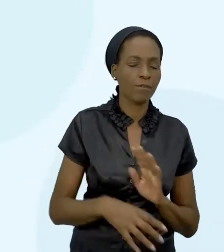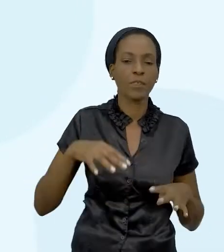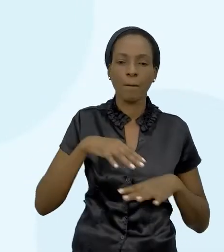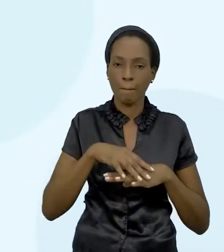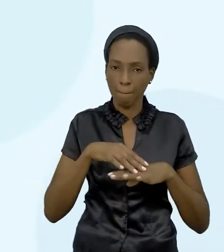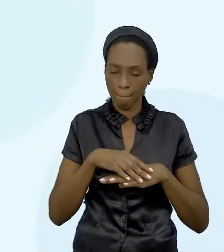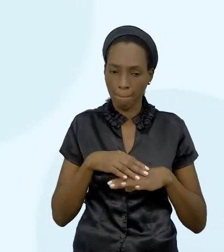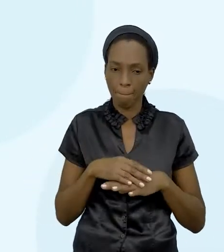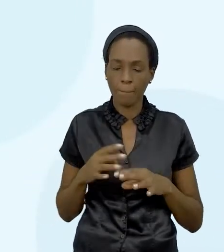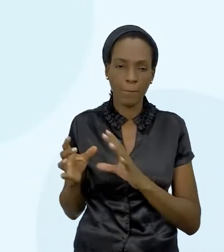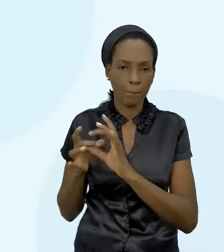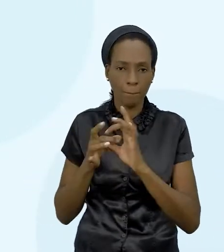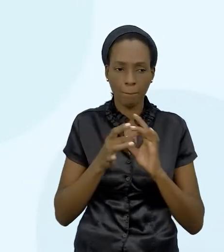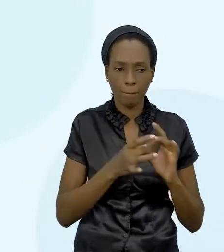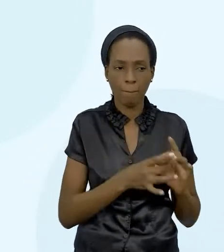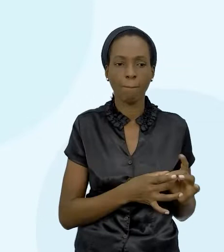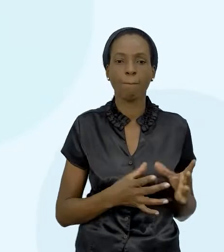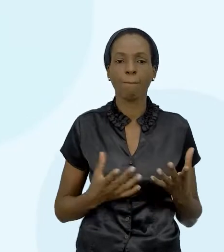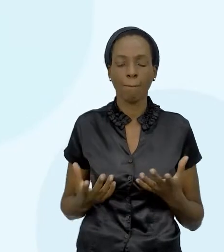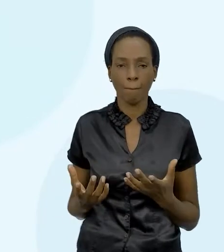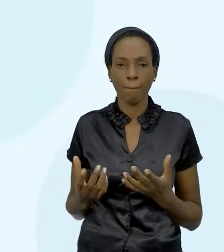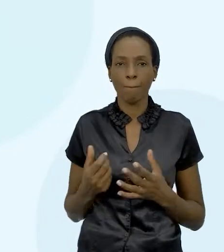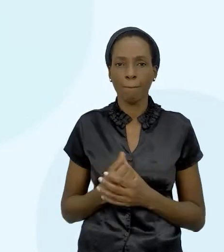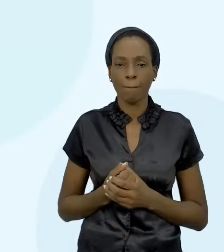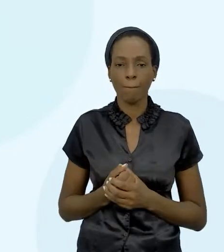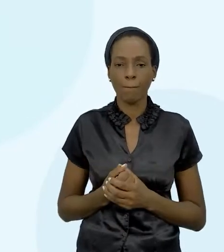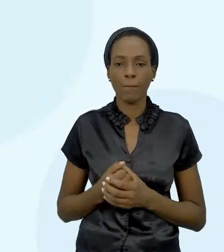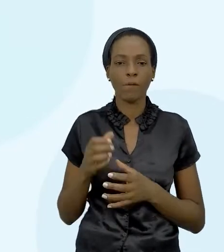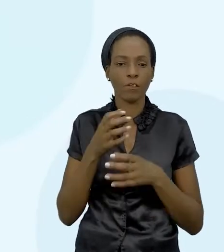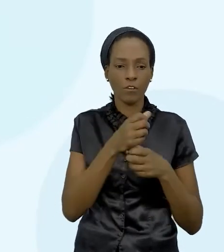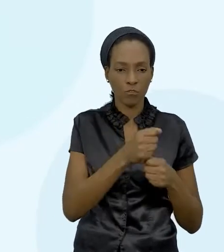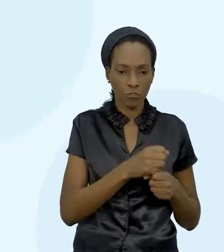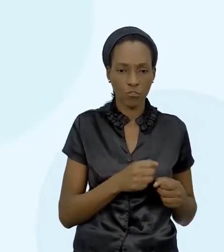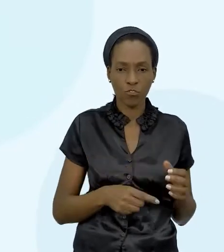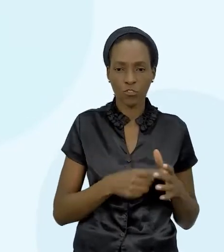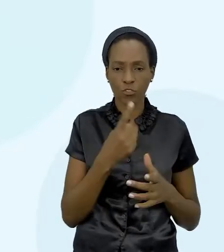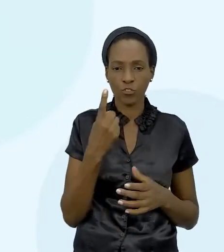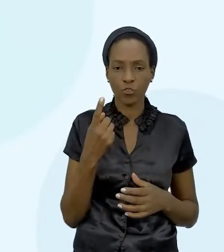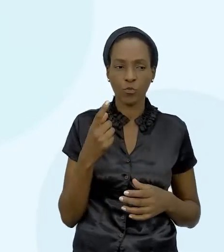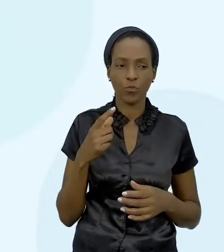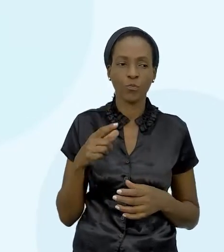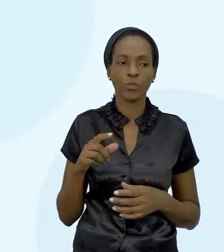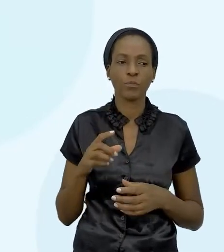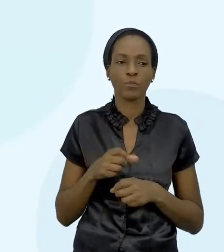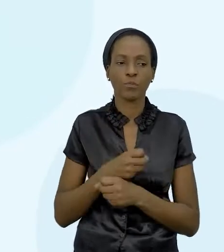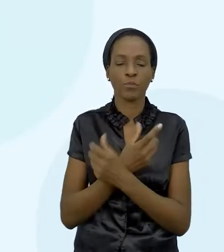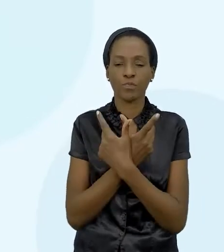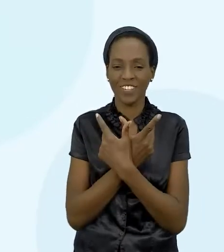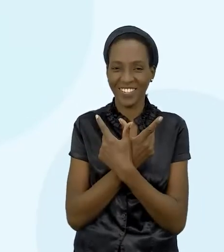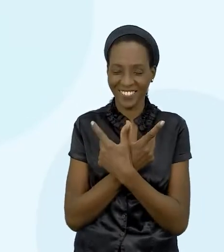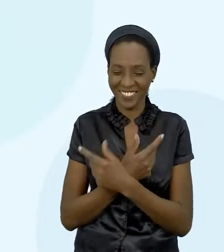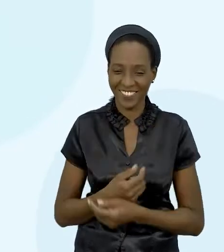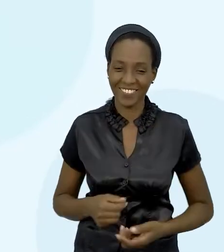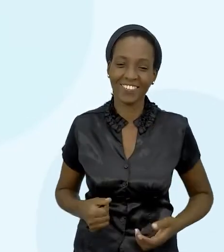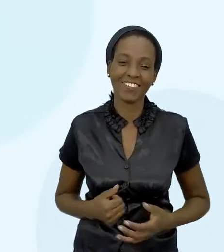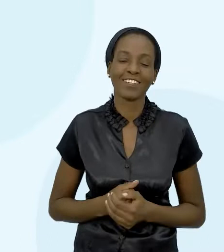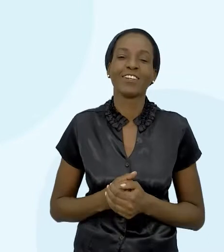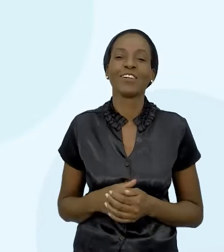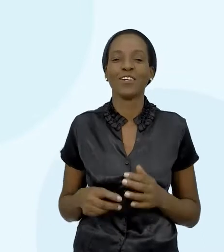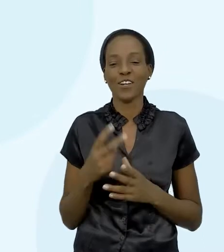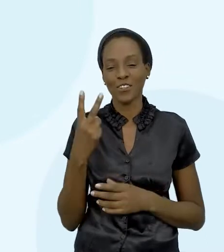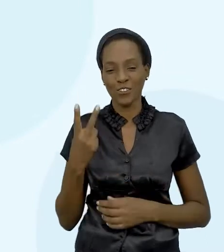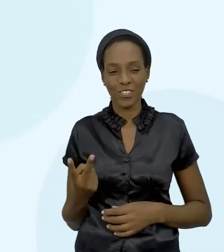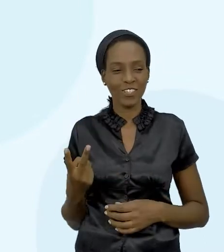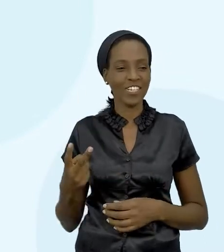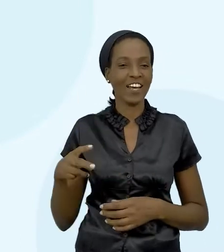matemática conectada, né? E são as funções de primeiro grau. As funções de primeiro grau, aqui pra gente, ela tem 2